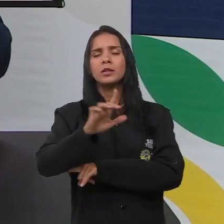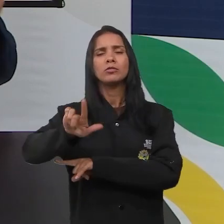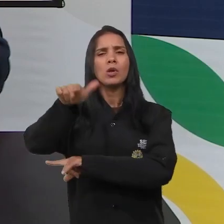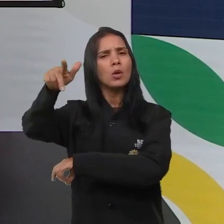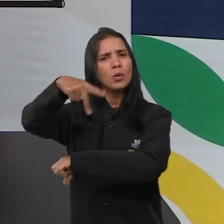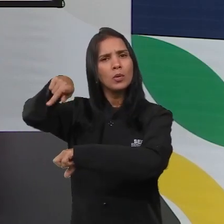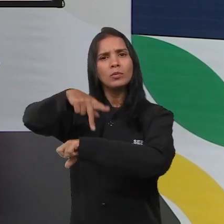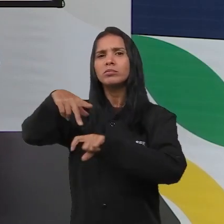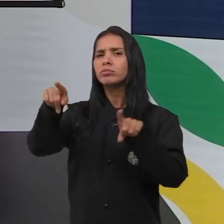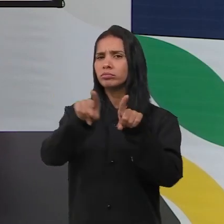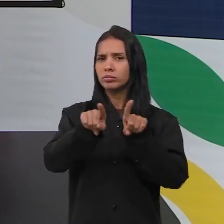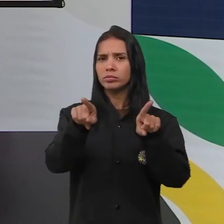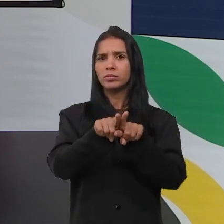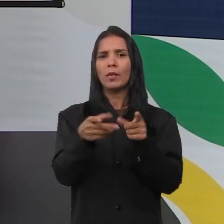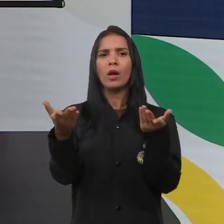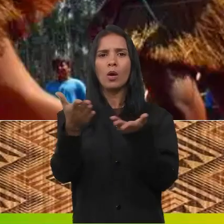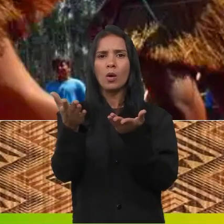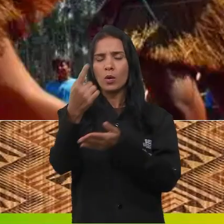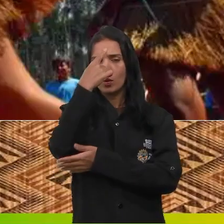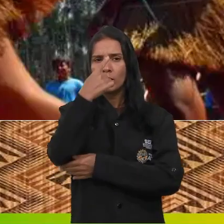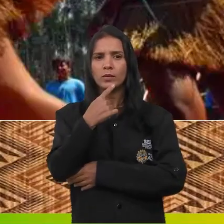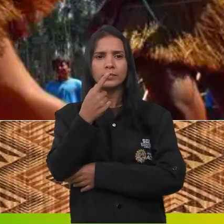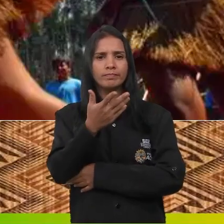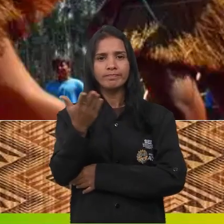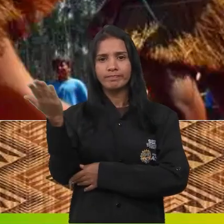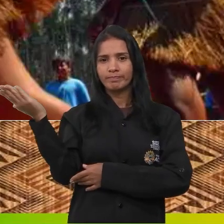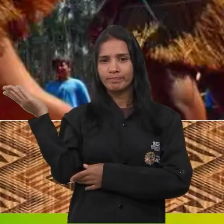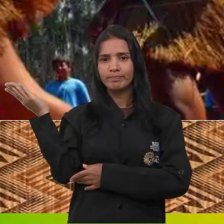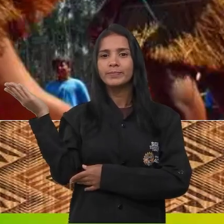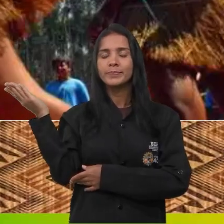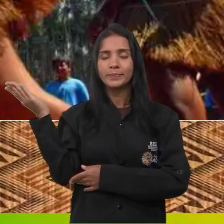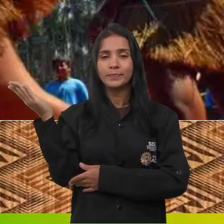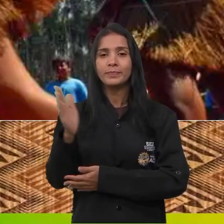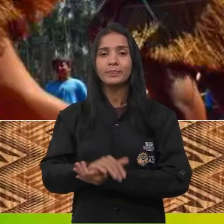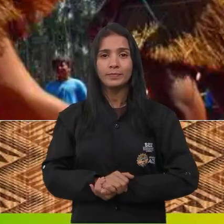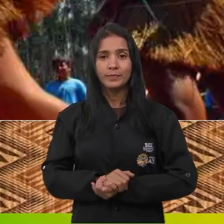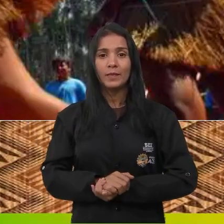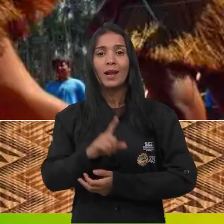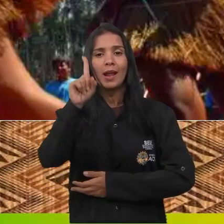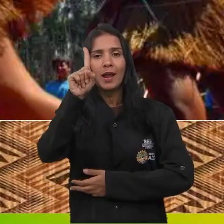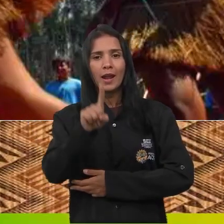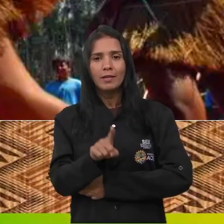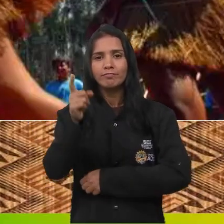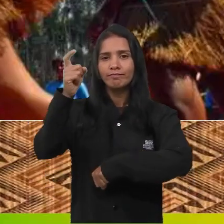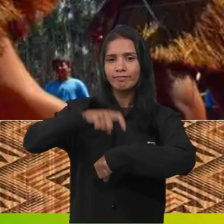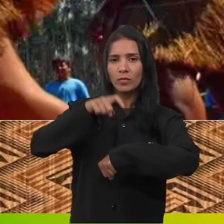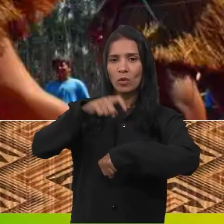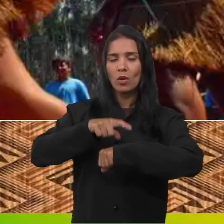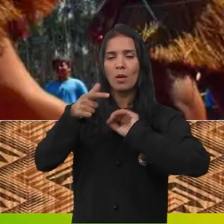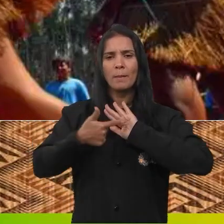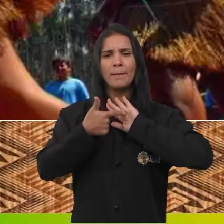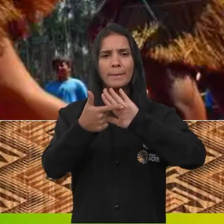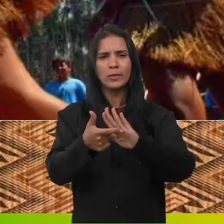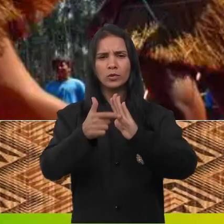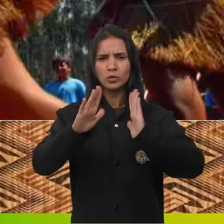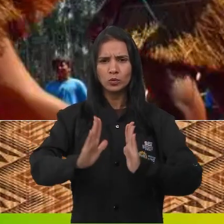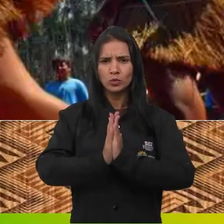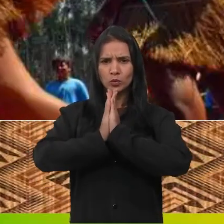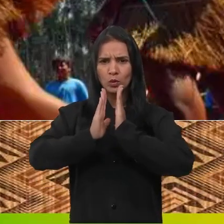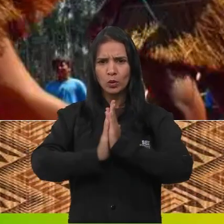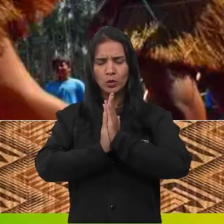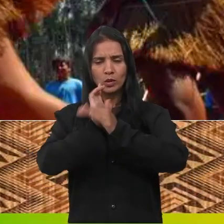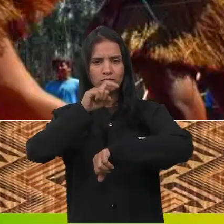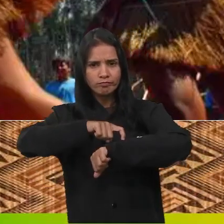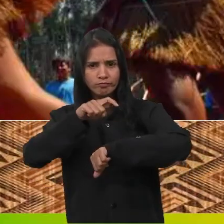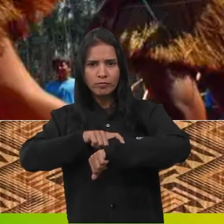vamos observar essa imagem. Essa imagem é um ritual, como vocês conseguem observar, e como eu